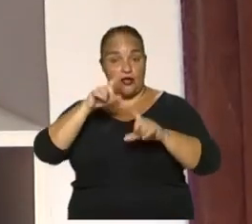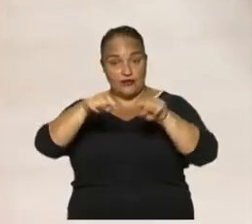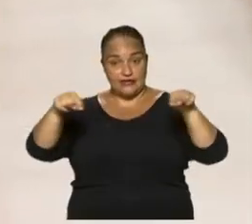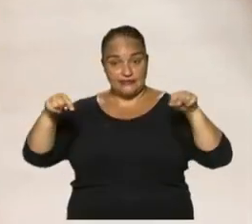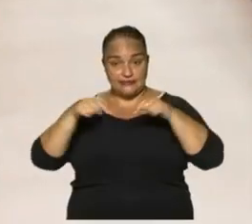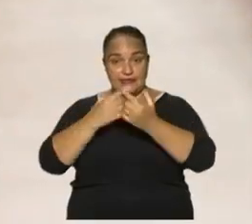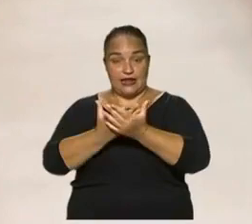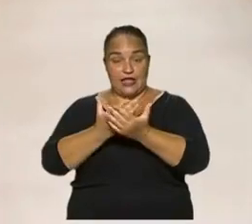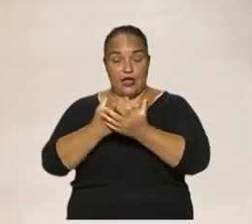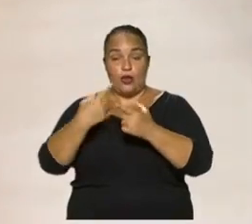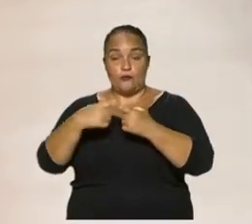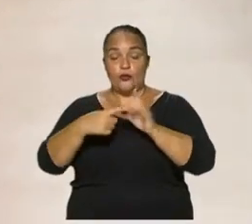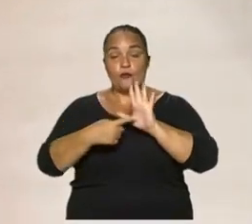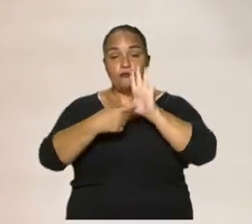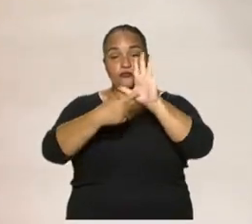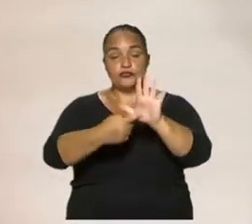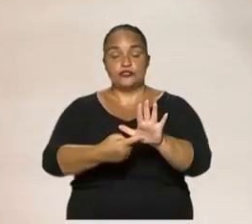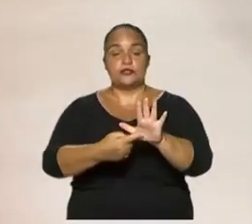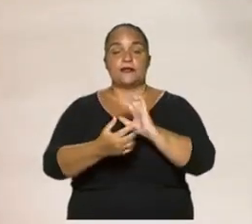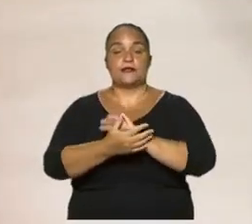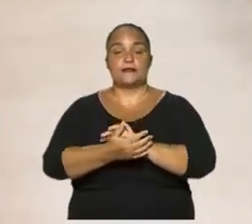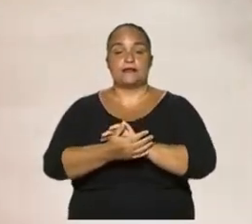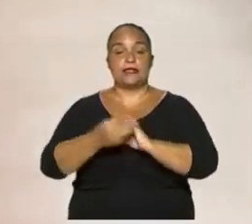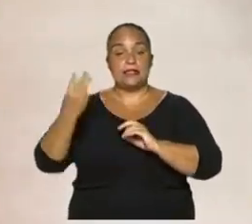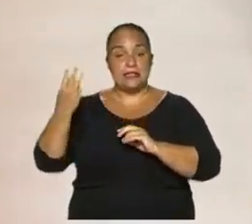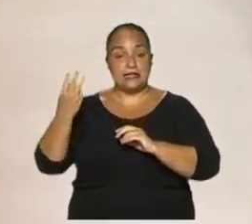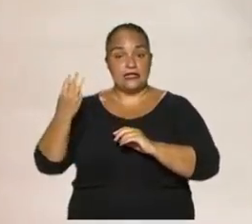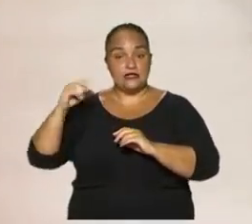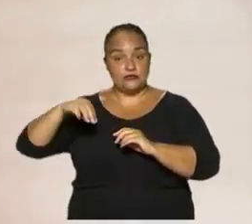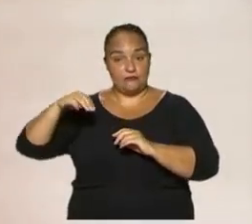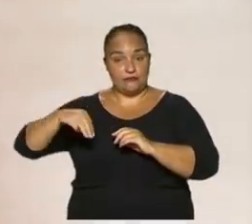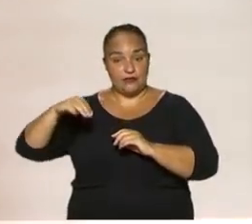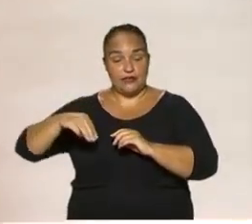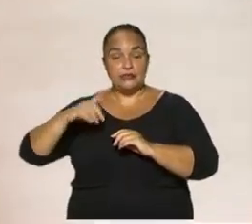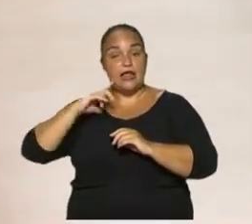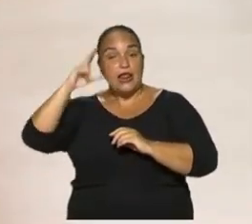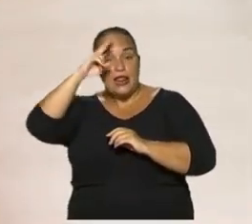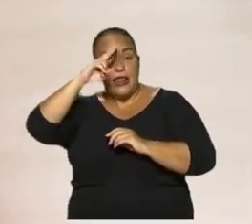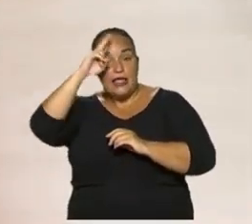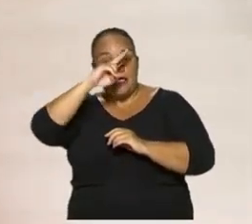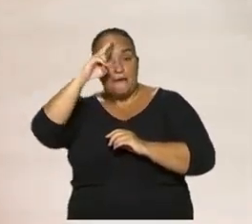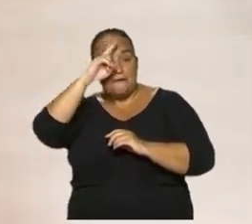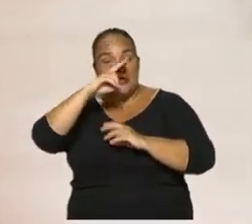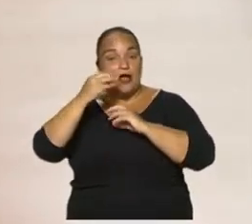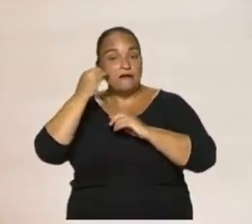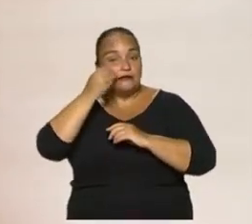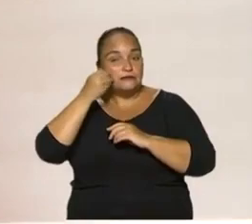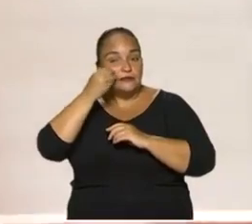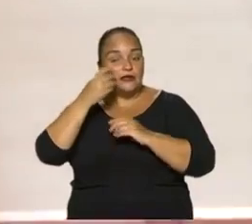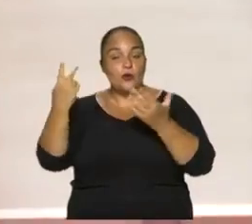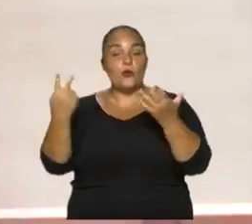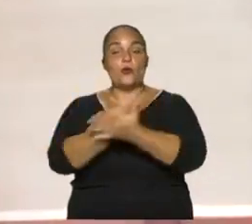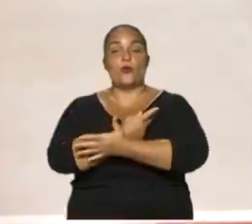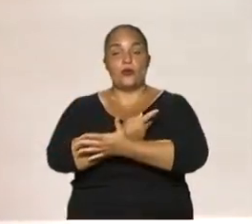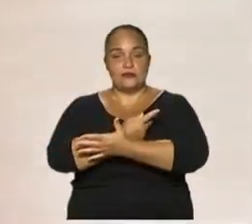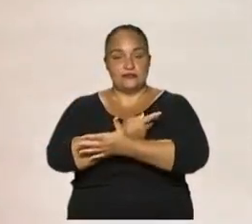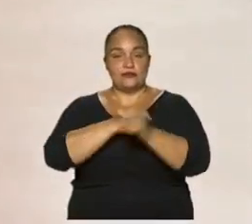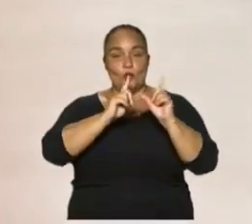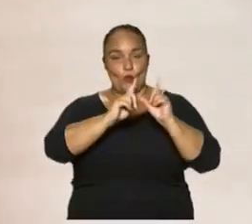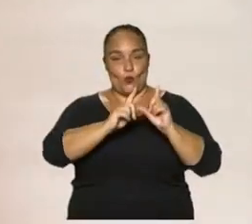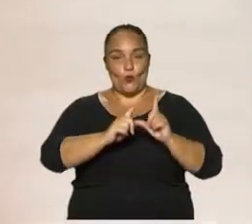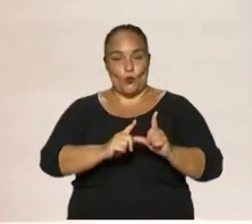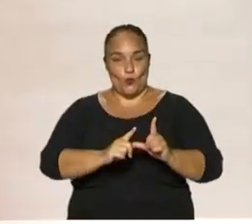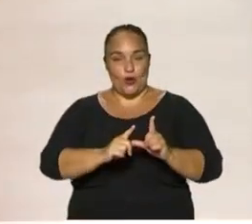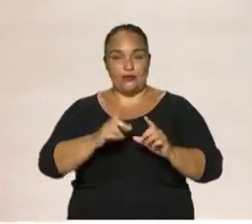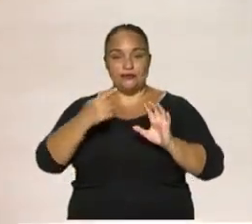levei. Passou 3 meses e eles ainda lembravam do experimento que aconteceu nos quadrinhos.